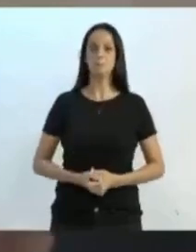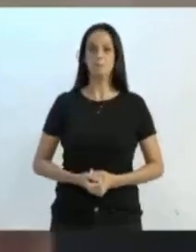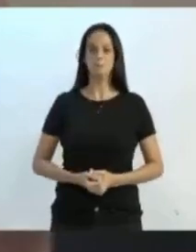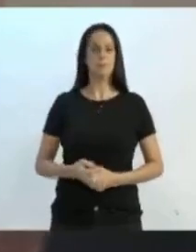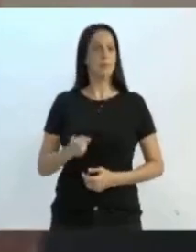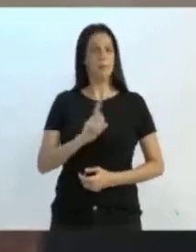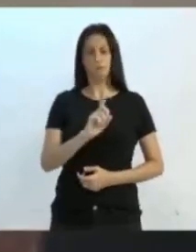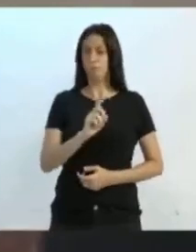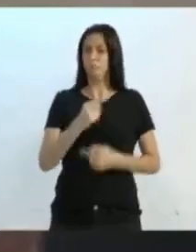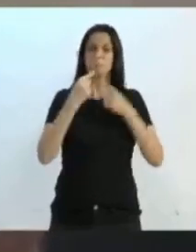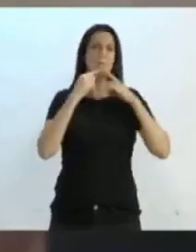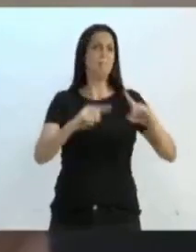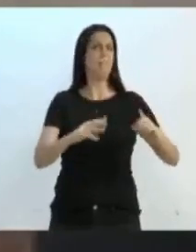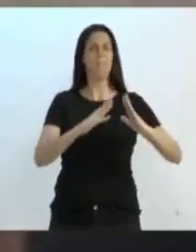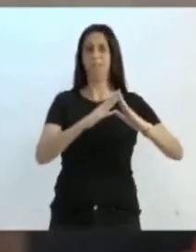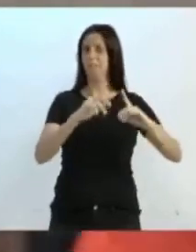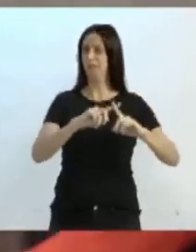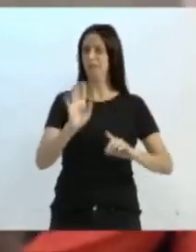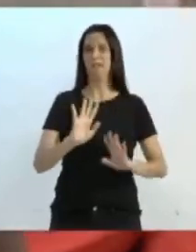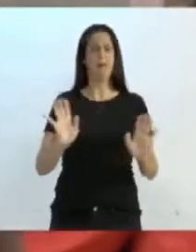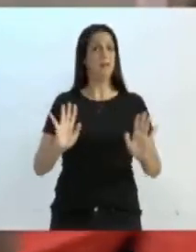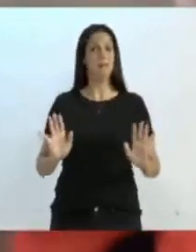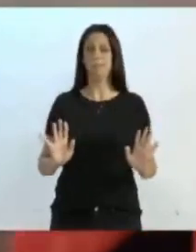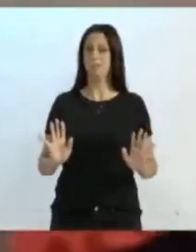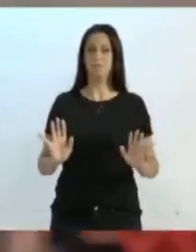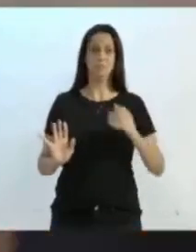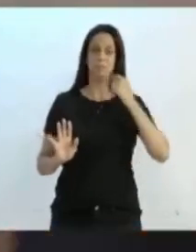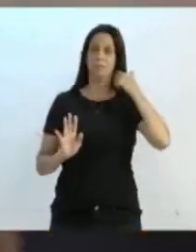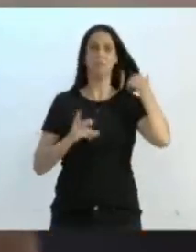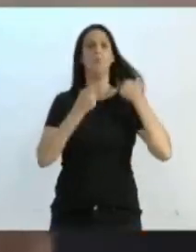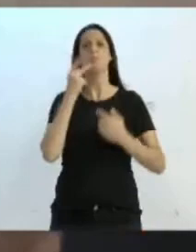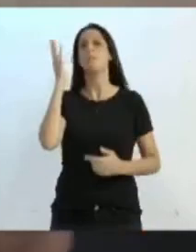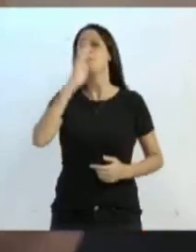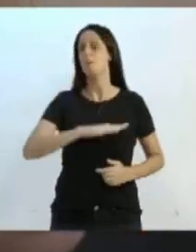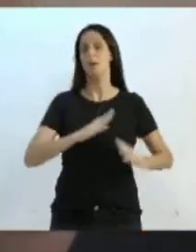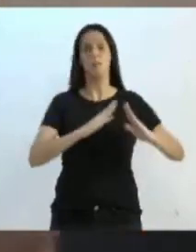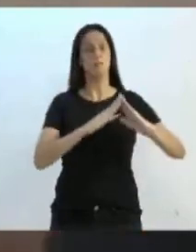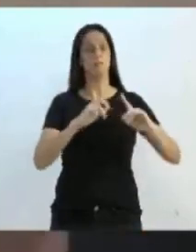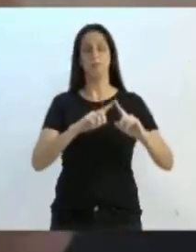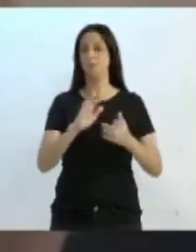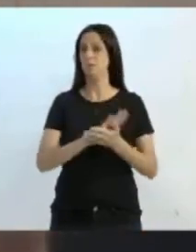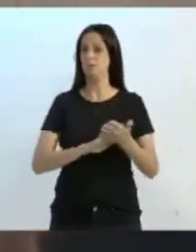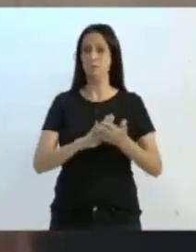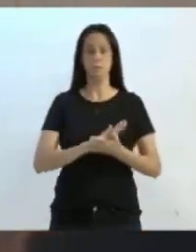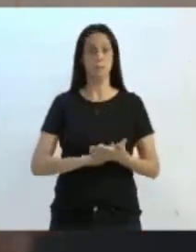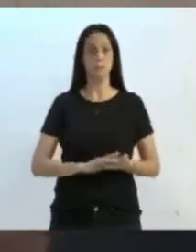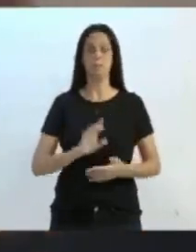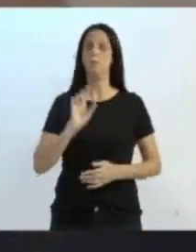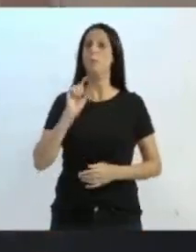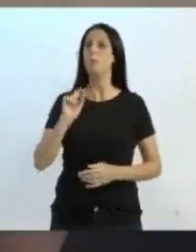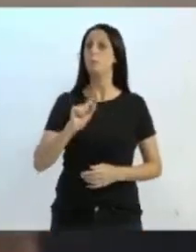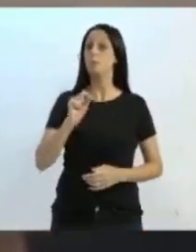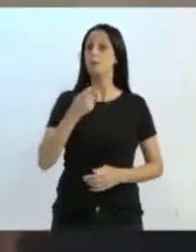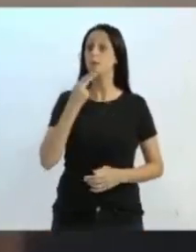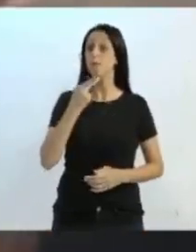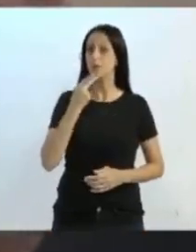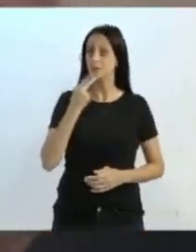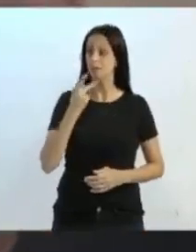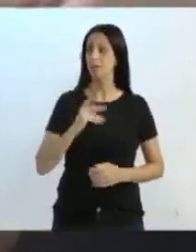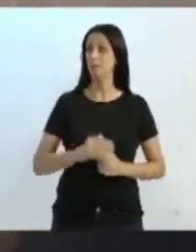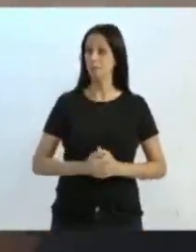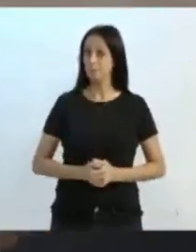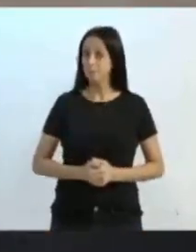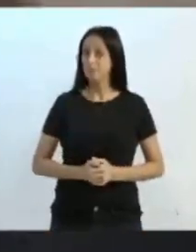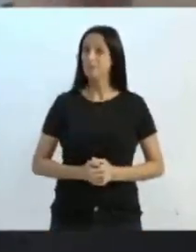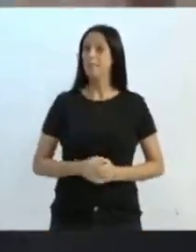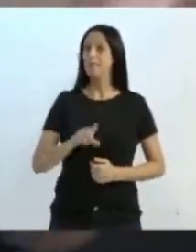critiquei as igrejas. Veja bem, não critiquei as igrejas. Eu questionei, critiquei que estava sendo aprovado,